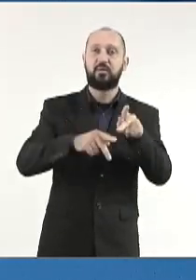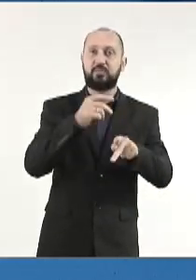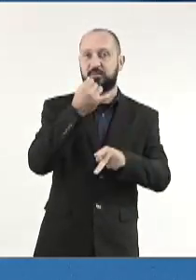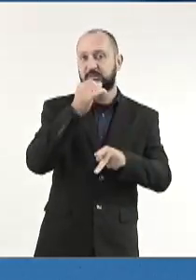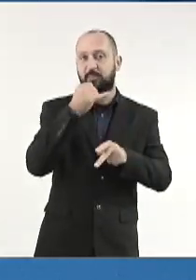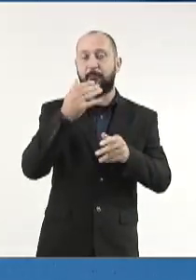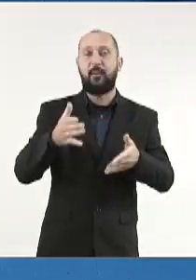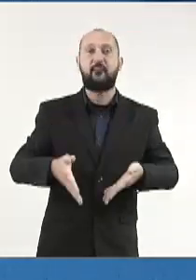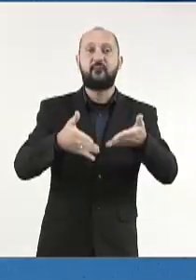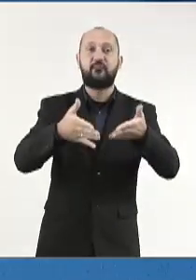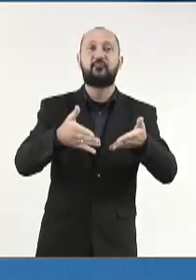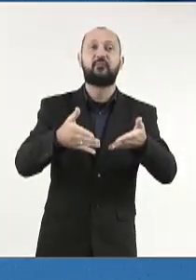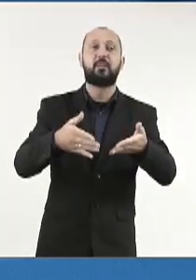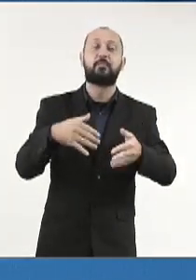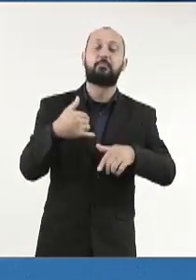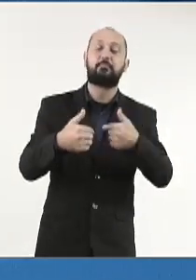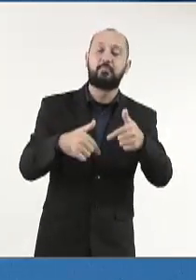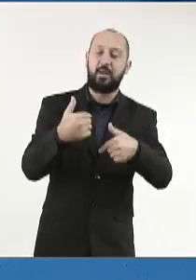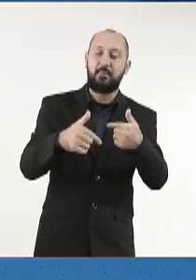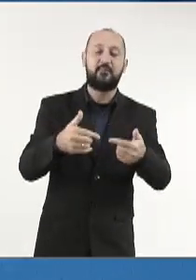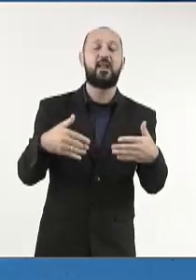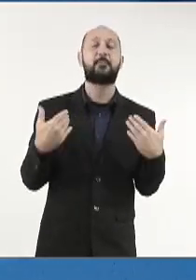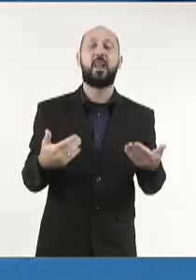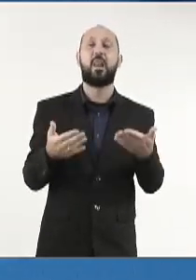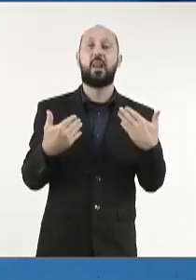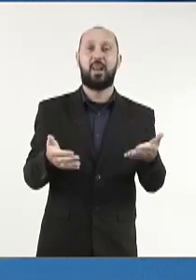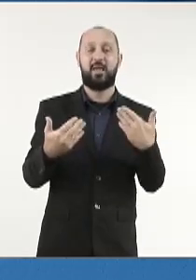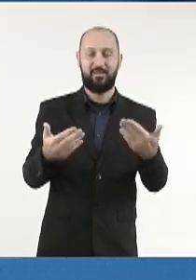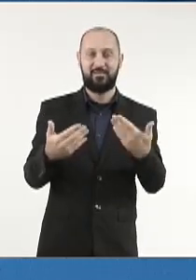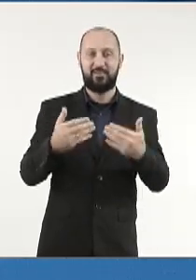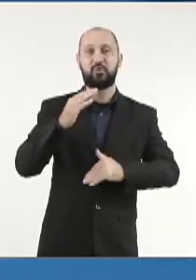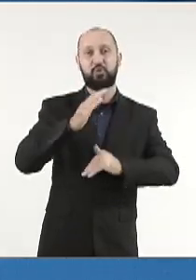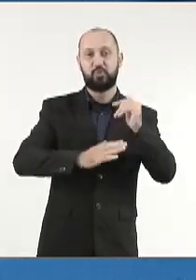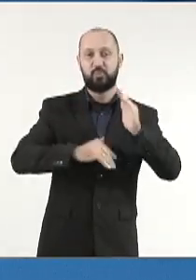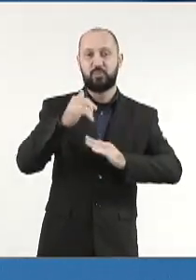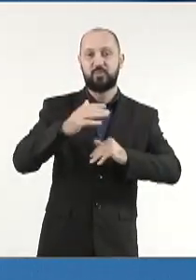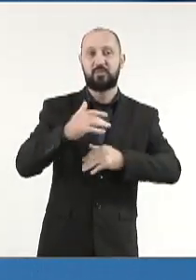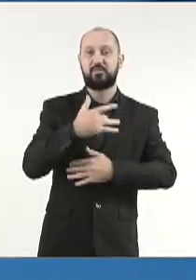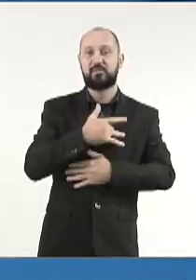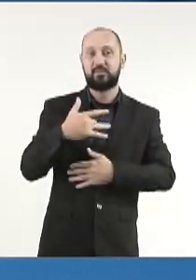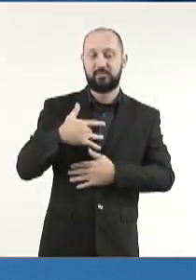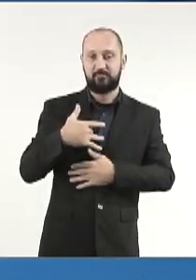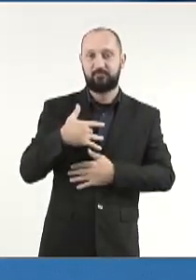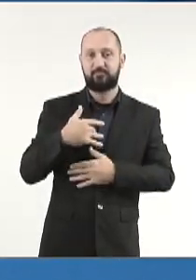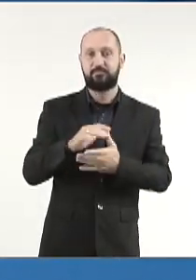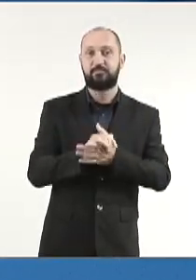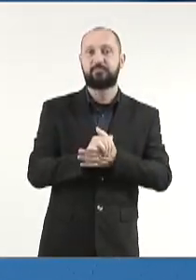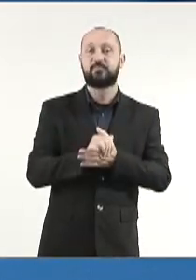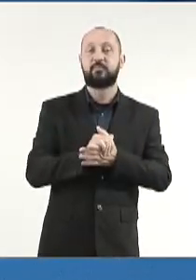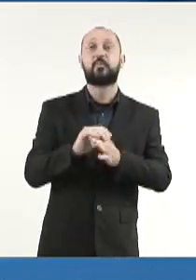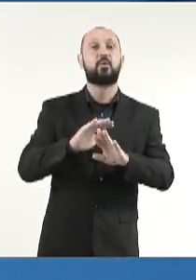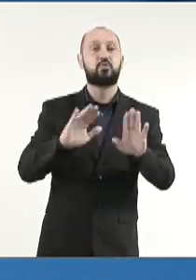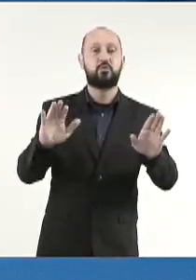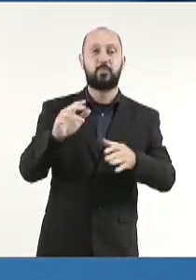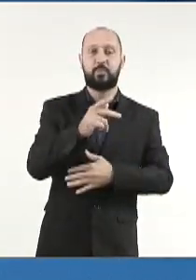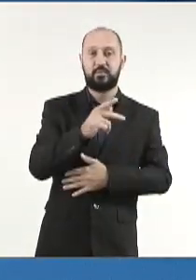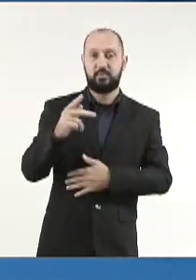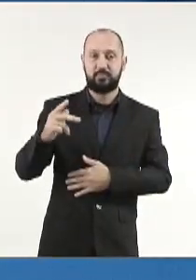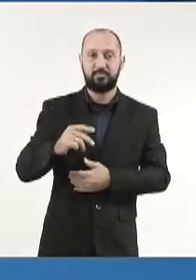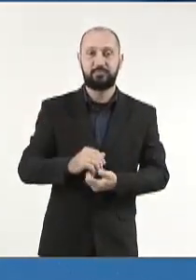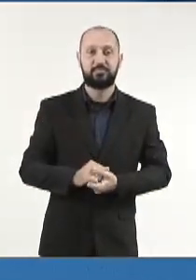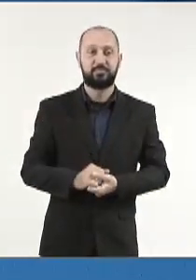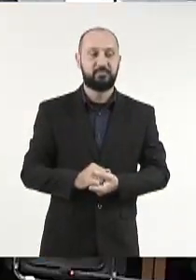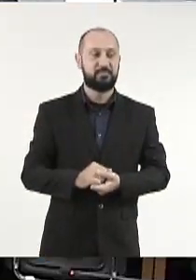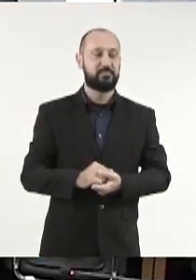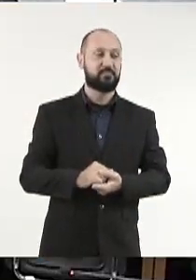para facilitar o trabalho dos agentes de saúde e endemias. Era isso, senhor presidente.